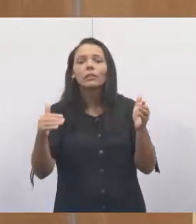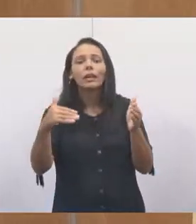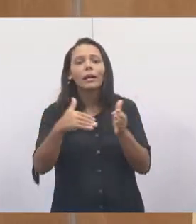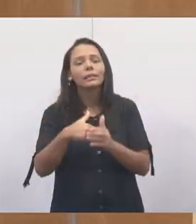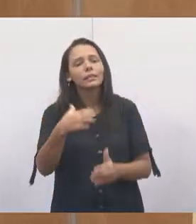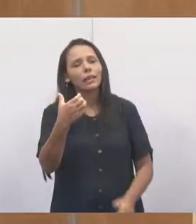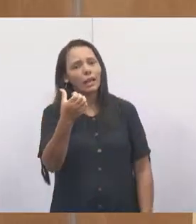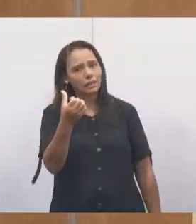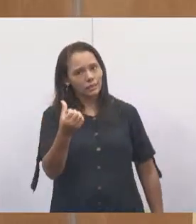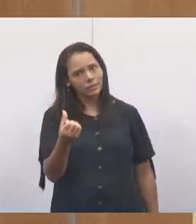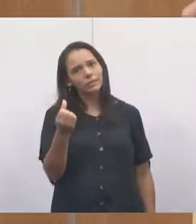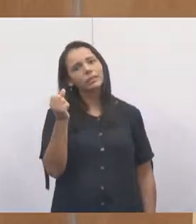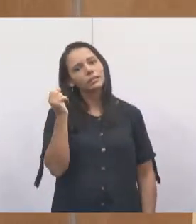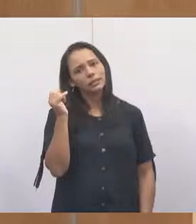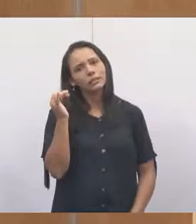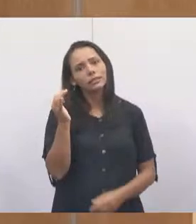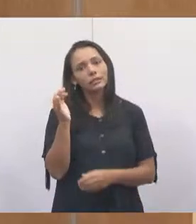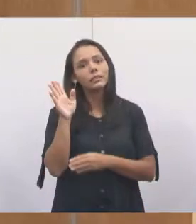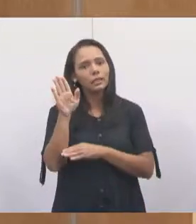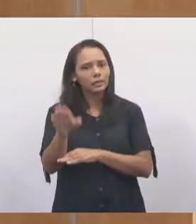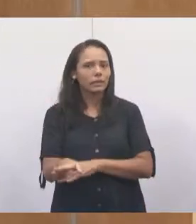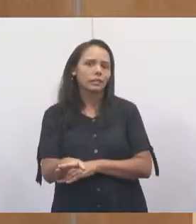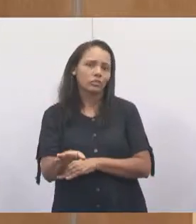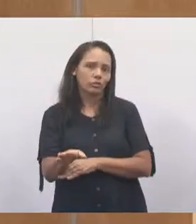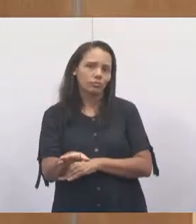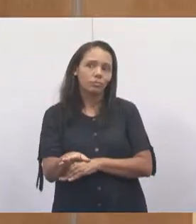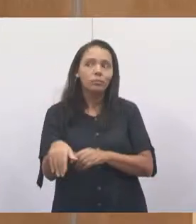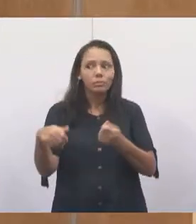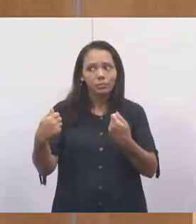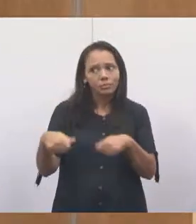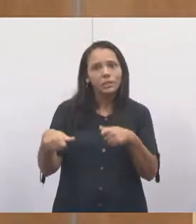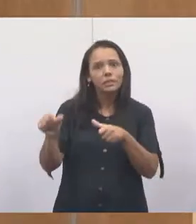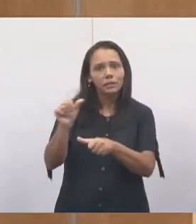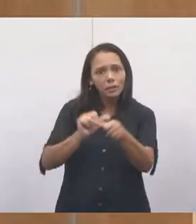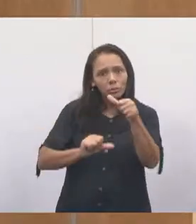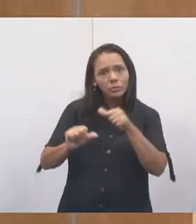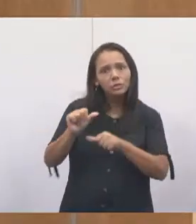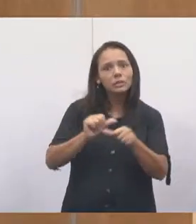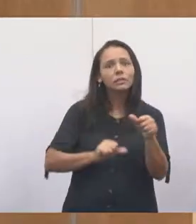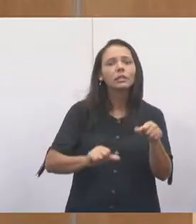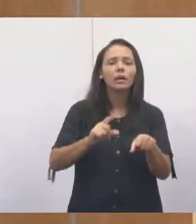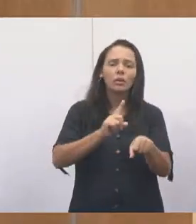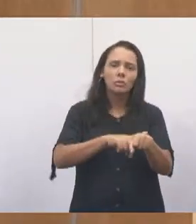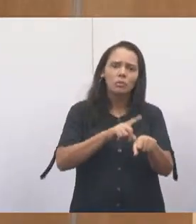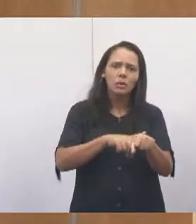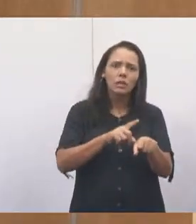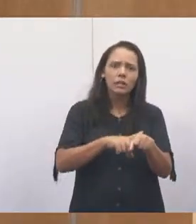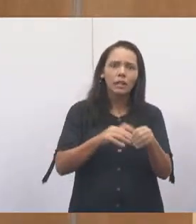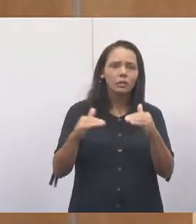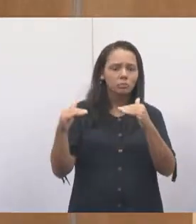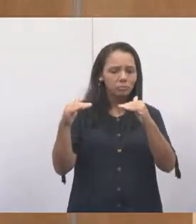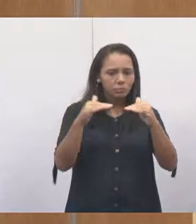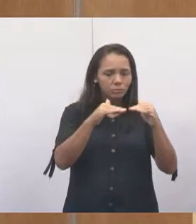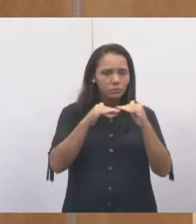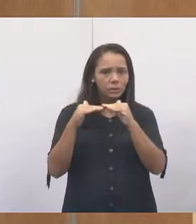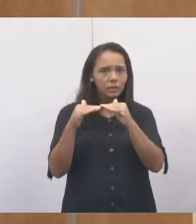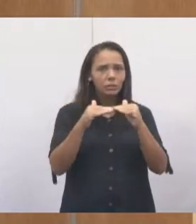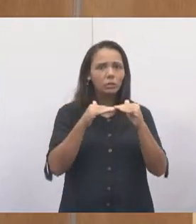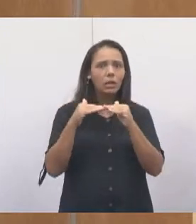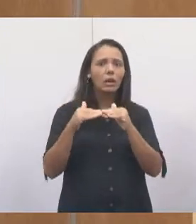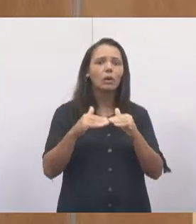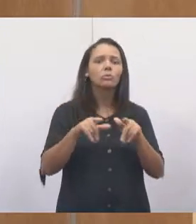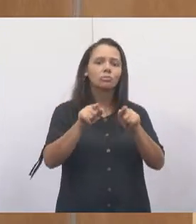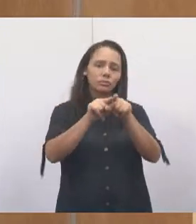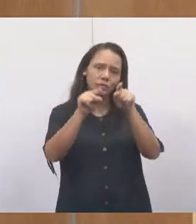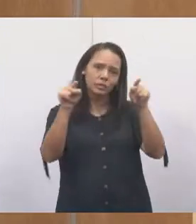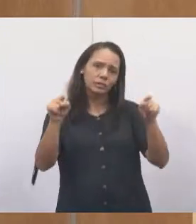trabalhar também até às 5 horas da tarde, como é feito com os servidores públicos.